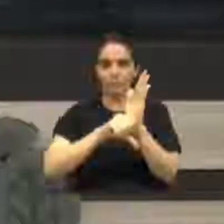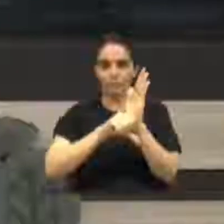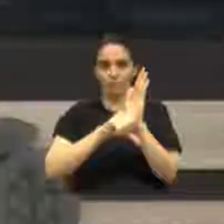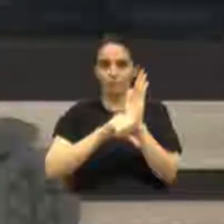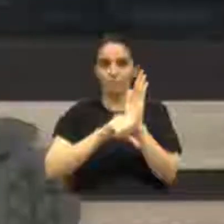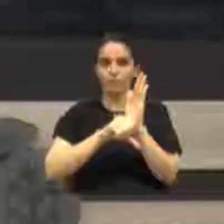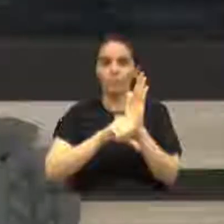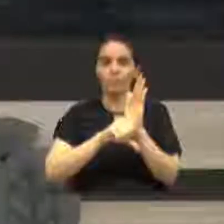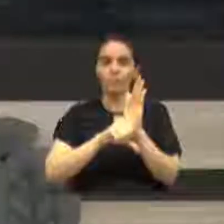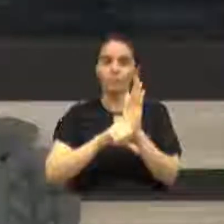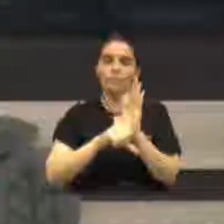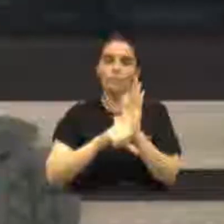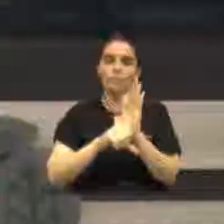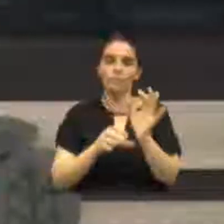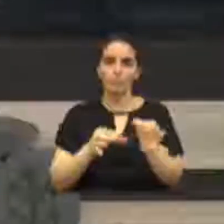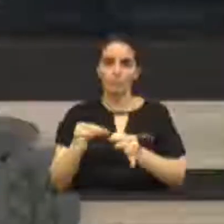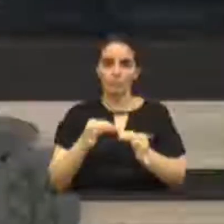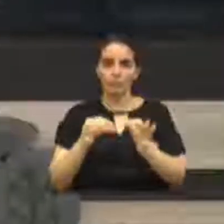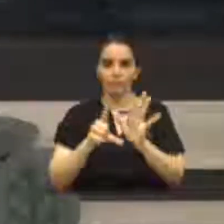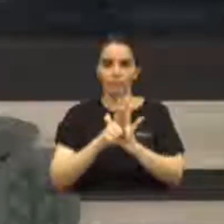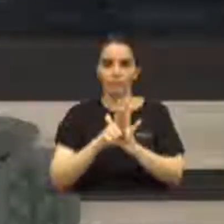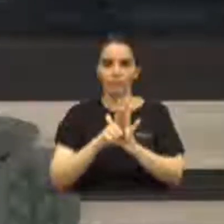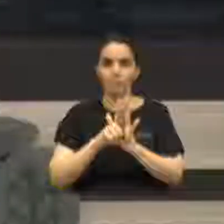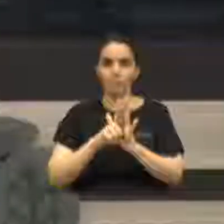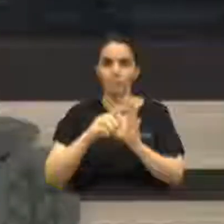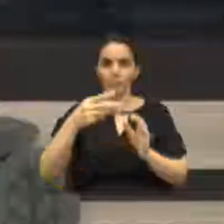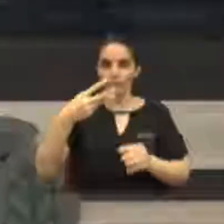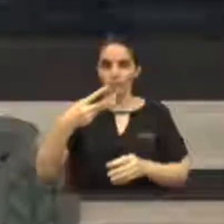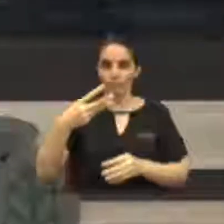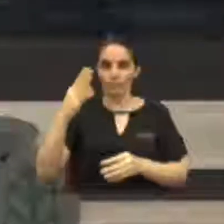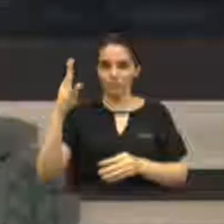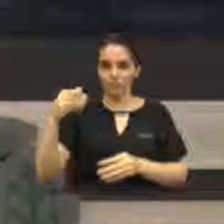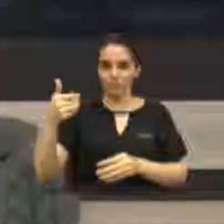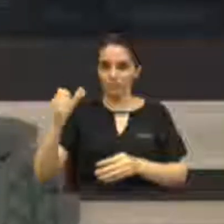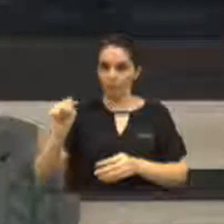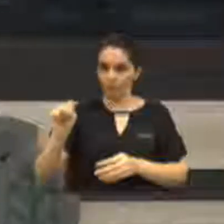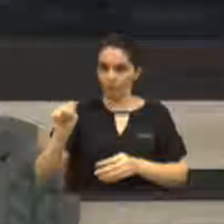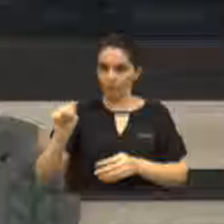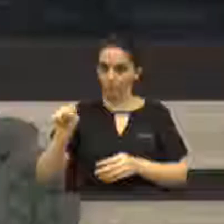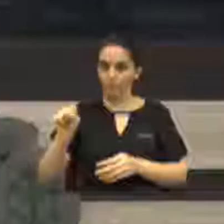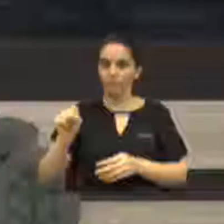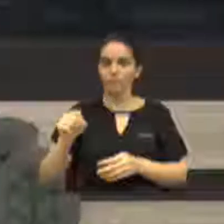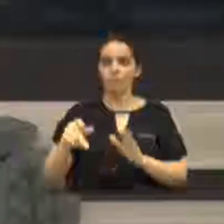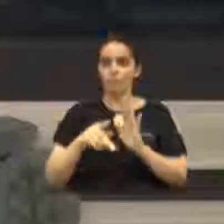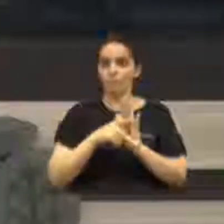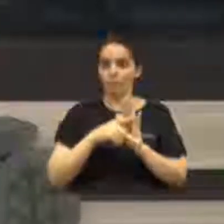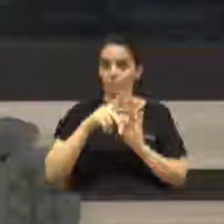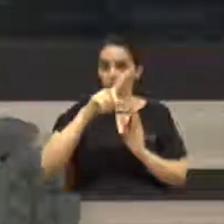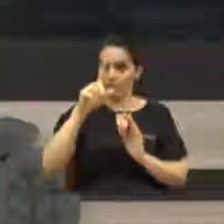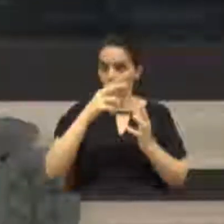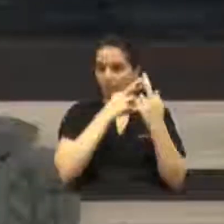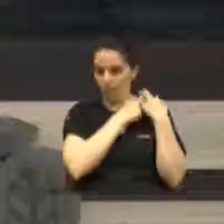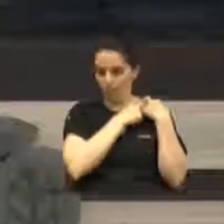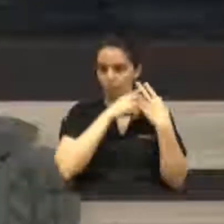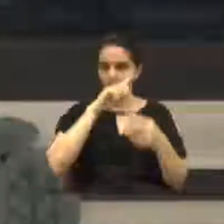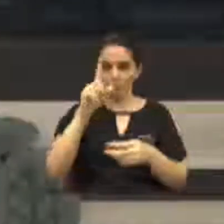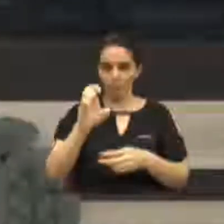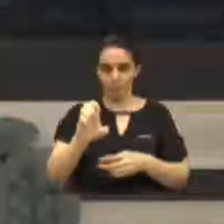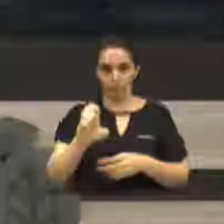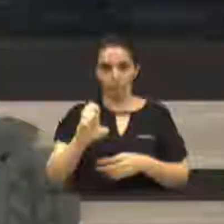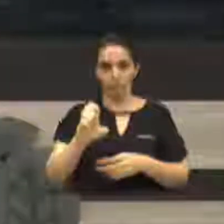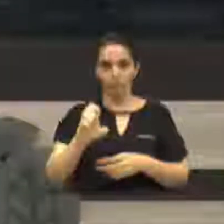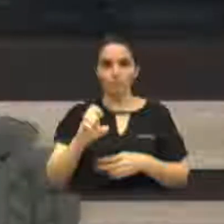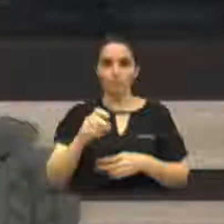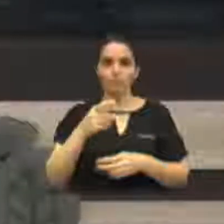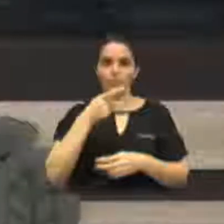Item 9 da pauta. Projeto de lei número 3/18, de autoria do nobre vereador José Roberto Bernardo, que